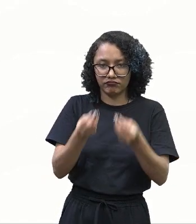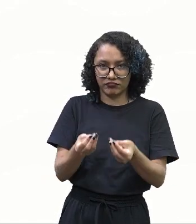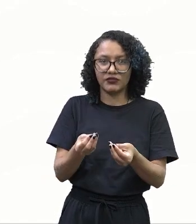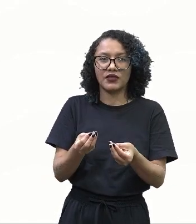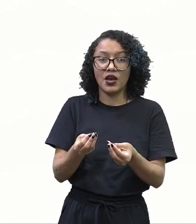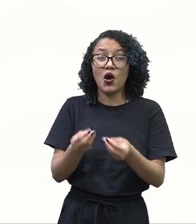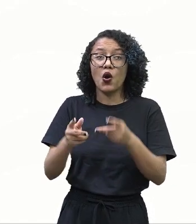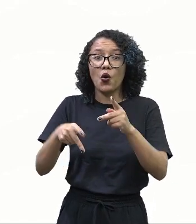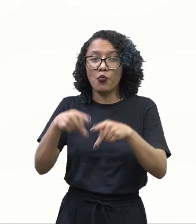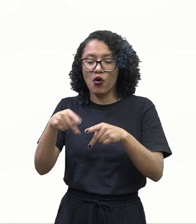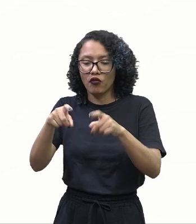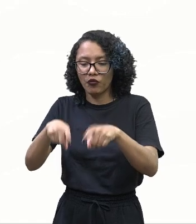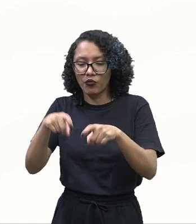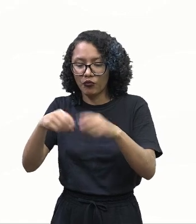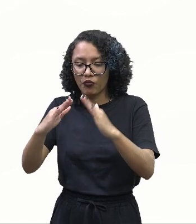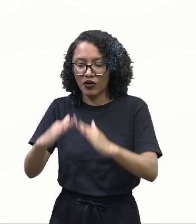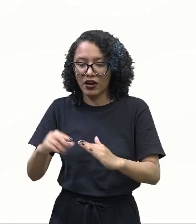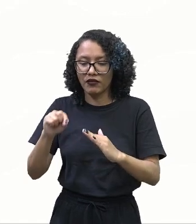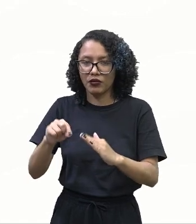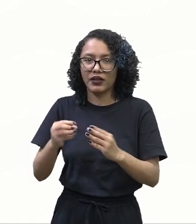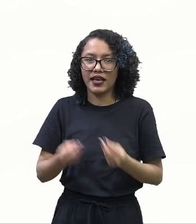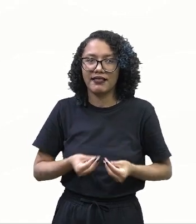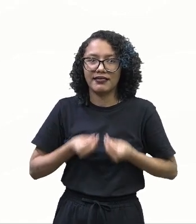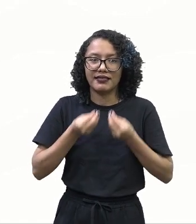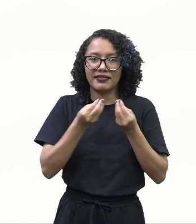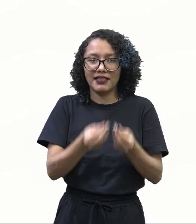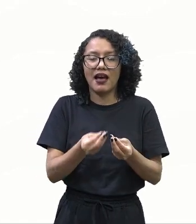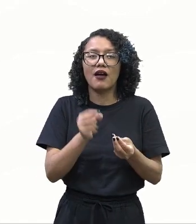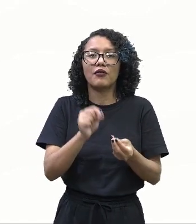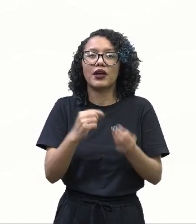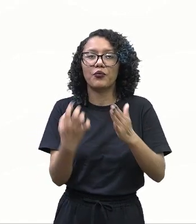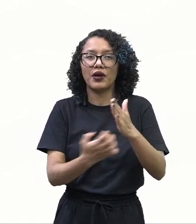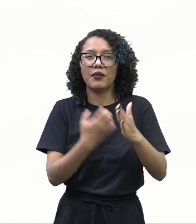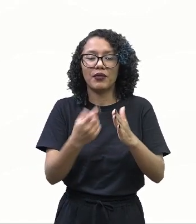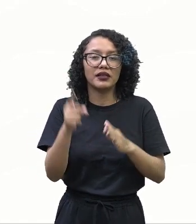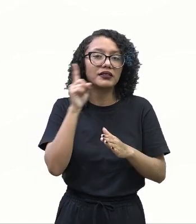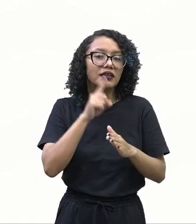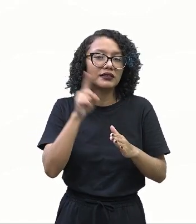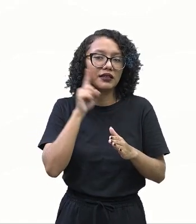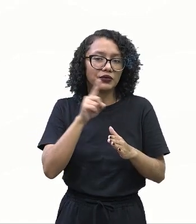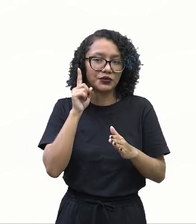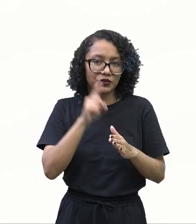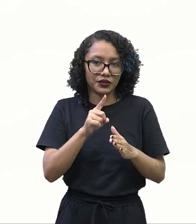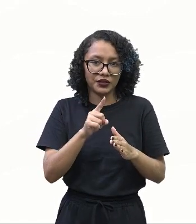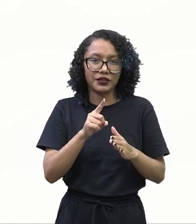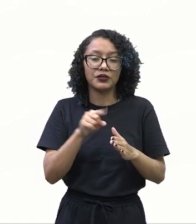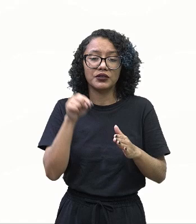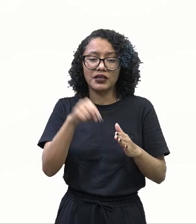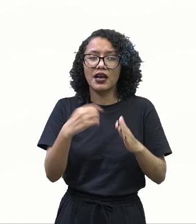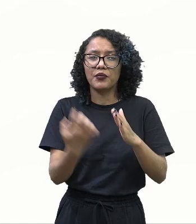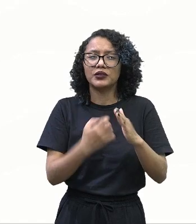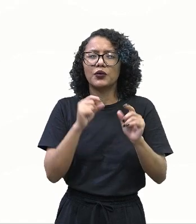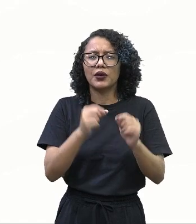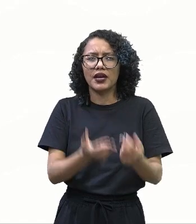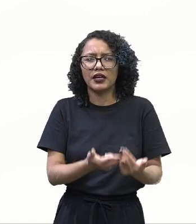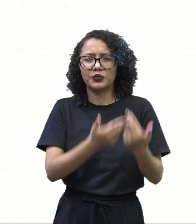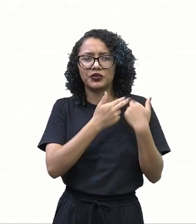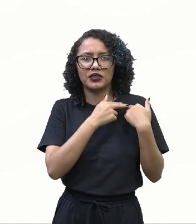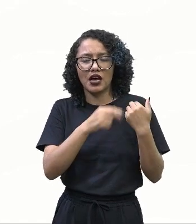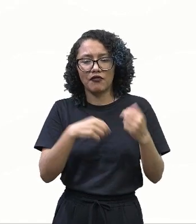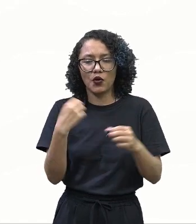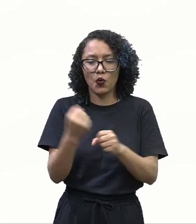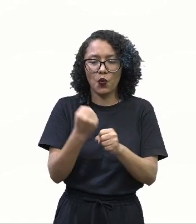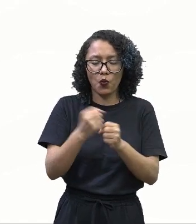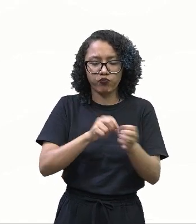camponeses habitavam para uma empresa norte-americana. Essa empresa seria encarregada de construir uma